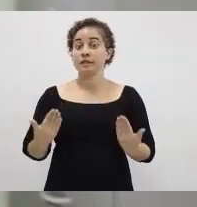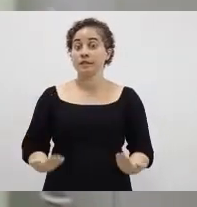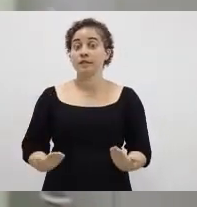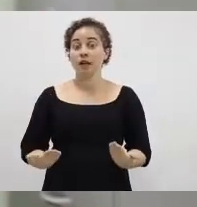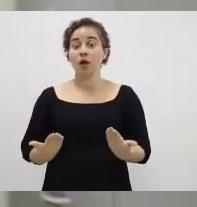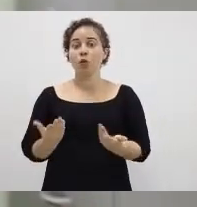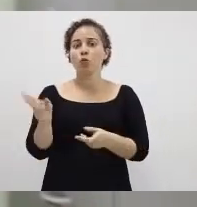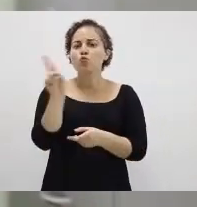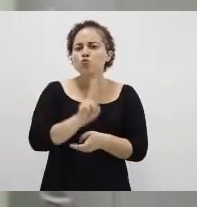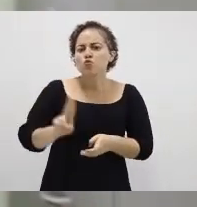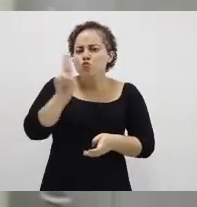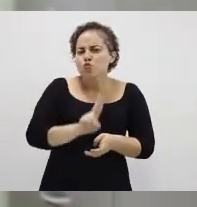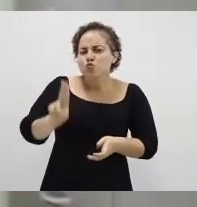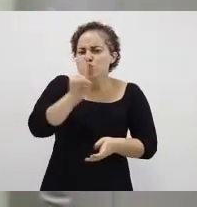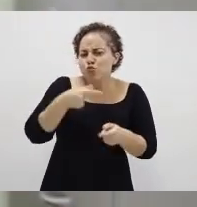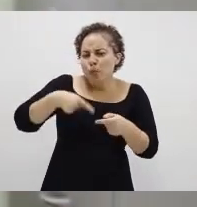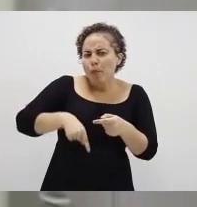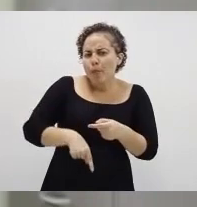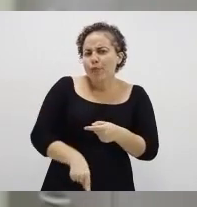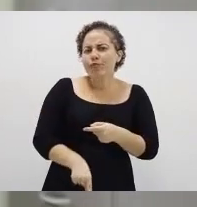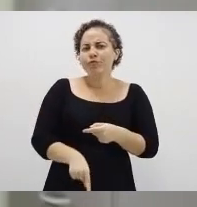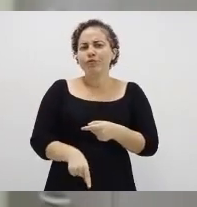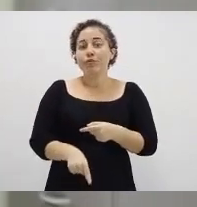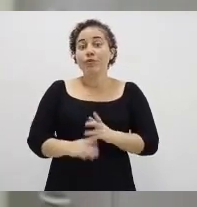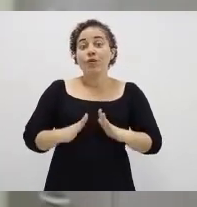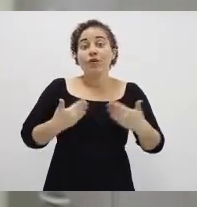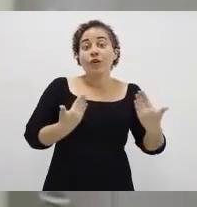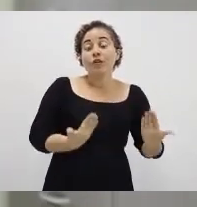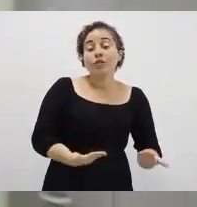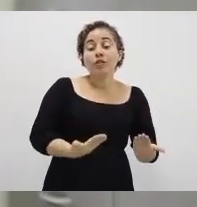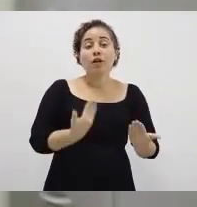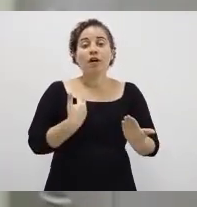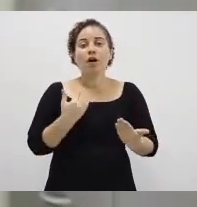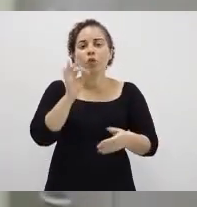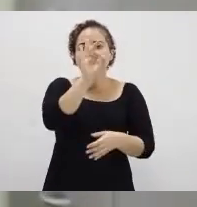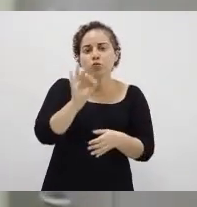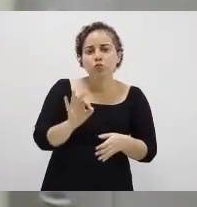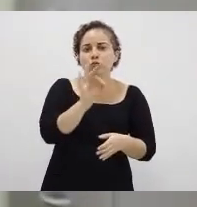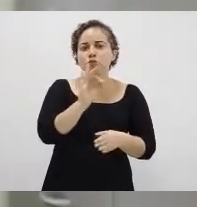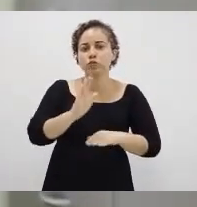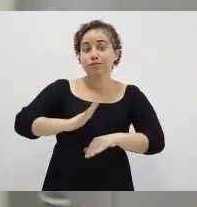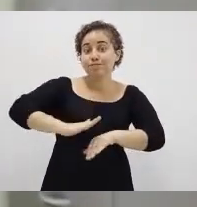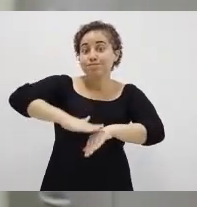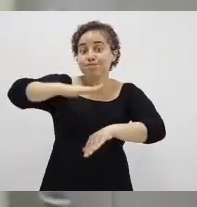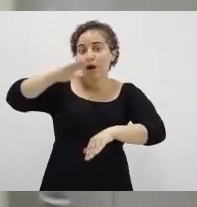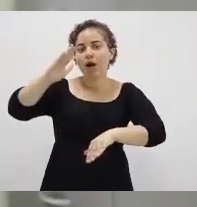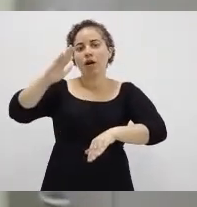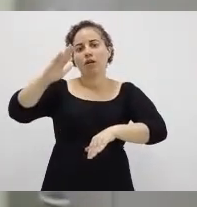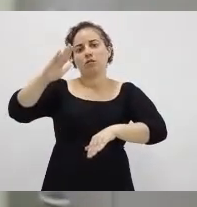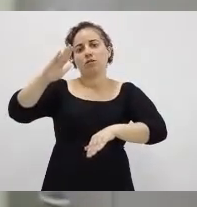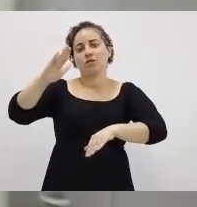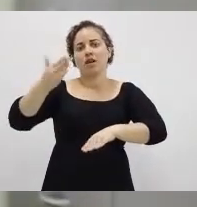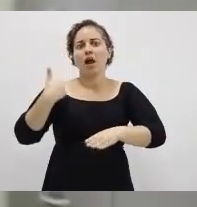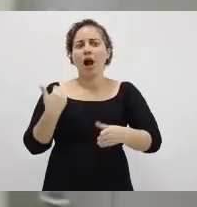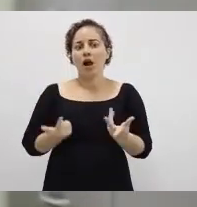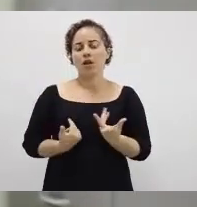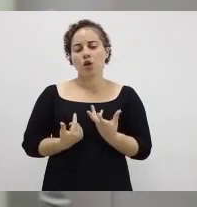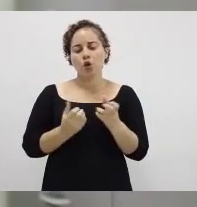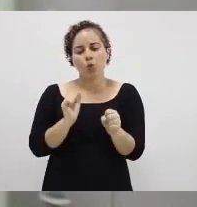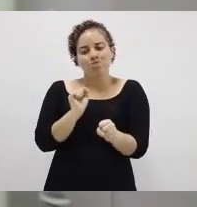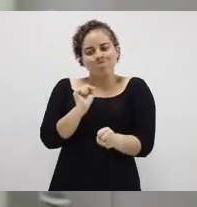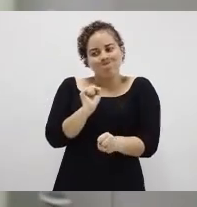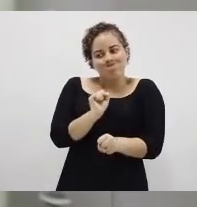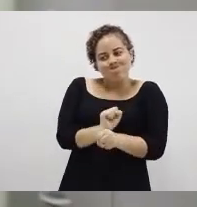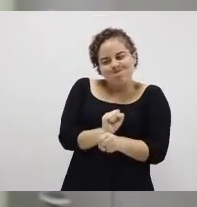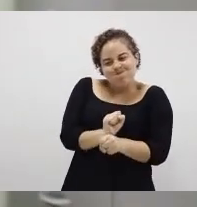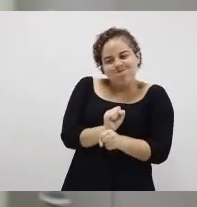muito alto e que por isso eu vou aumentar os juros para que as pessoas possam consumir menos. Consumindo